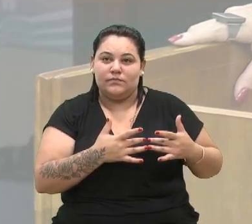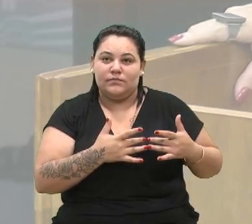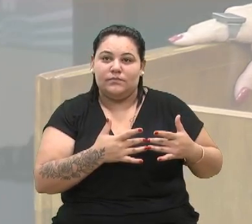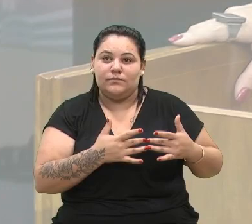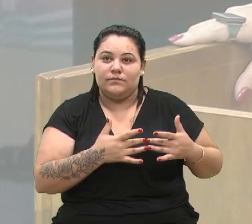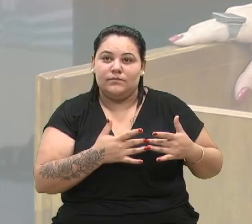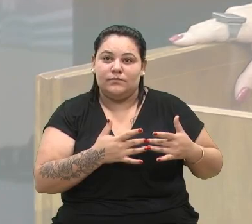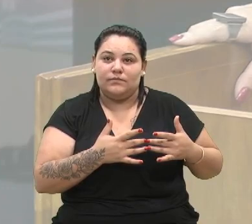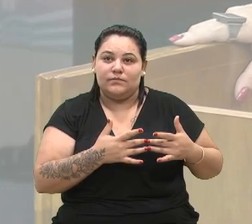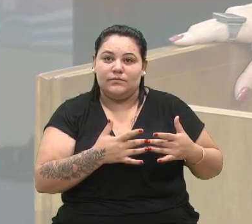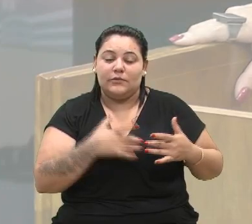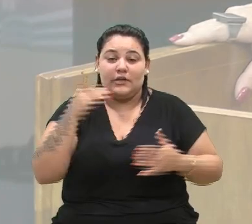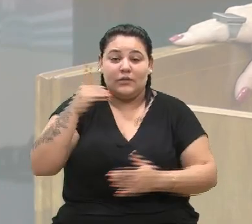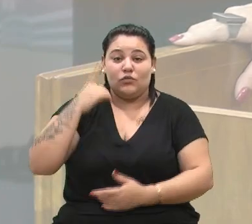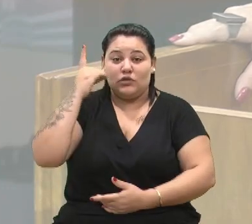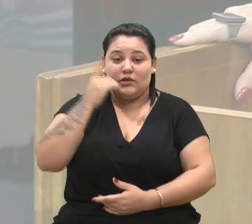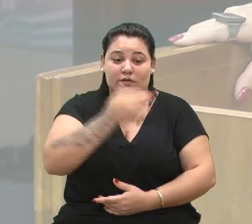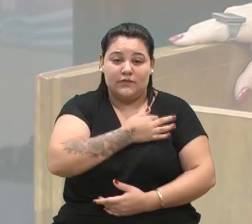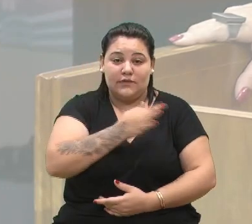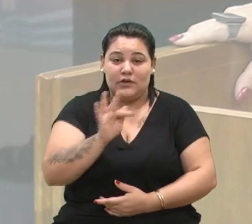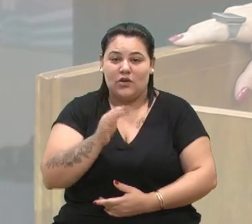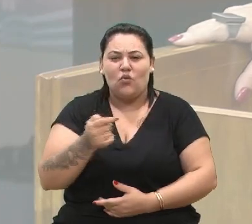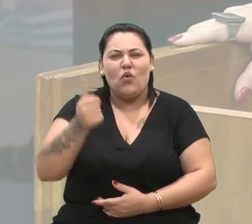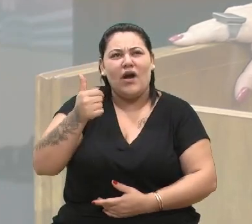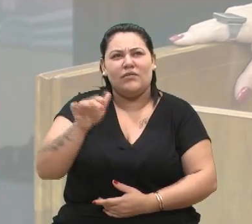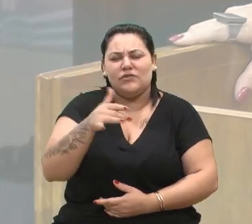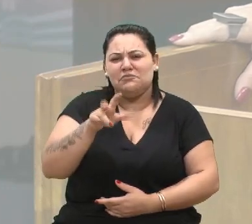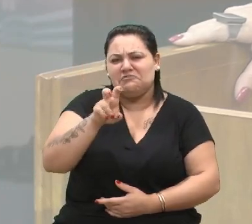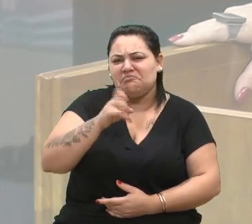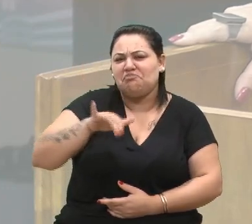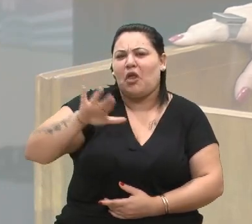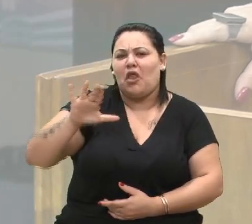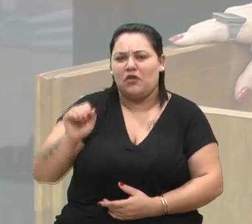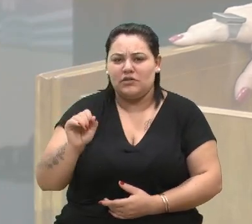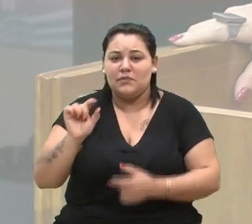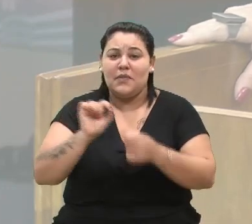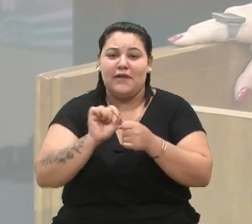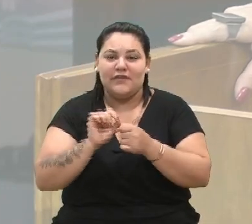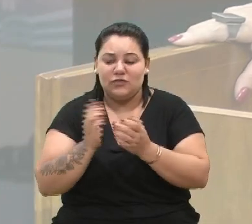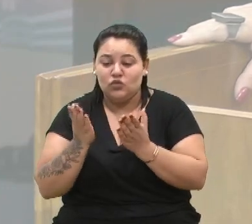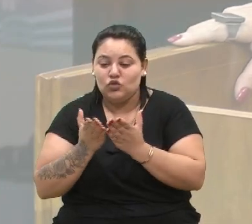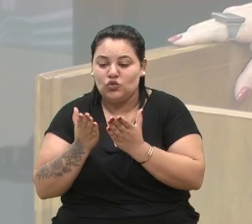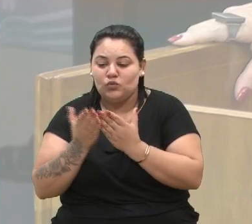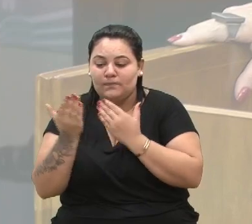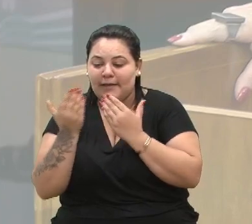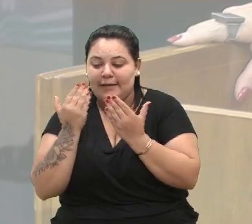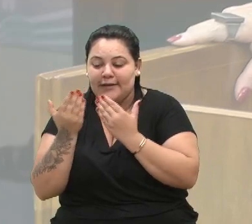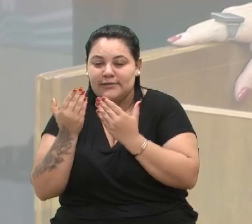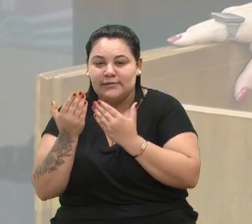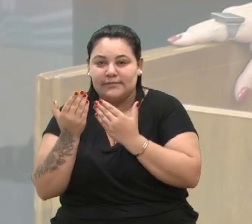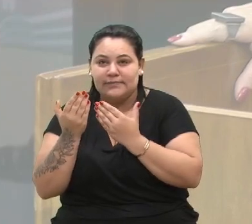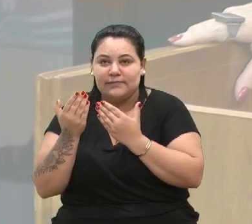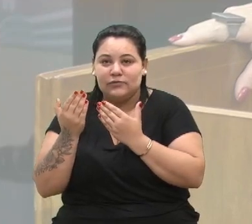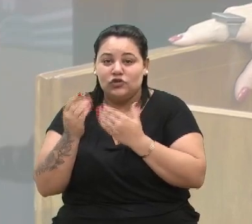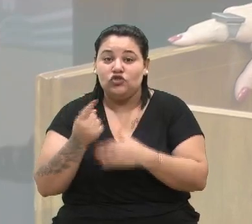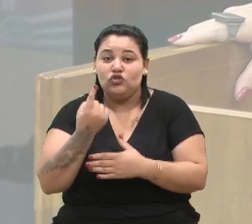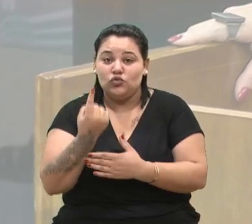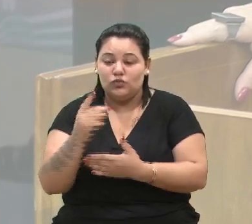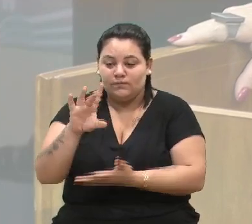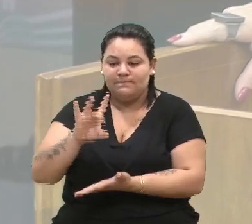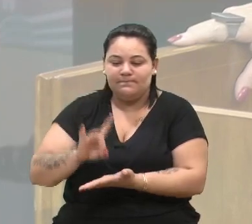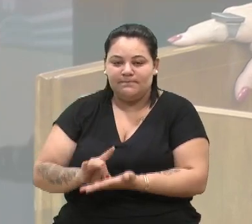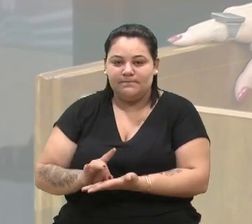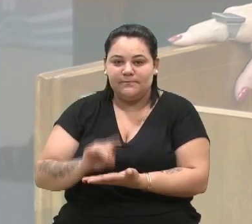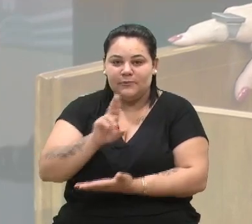deputada federal, de quase de 5 milhões para que se faça o estudo de uma implantação federal, e